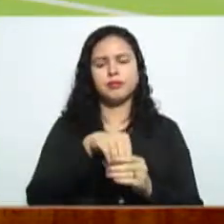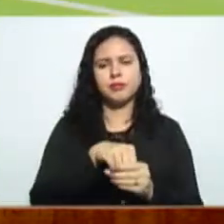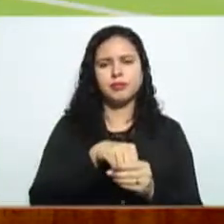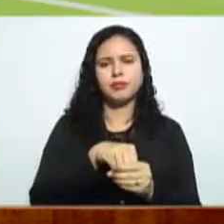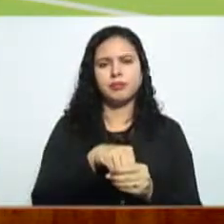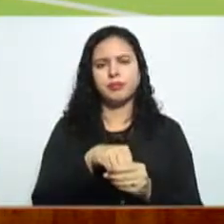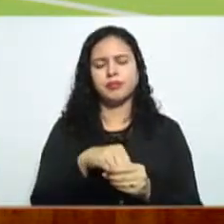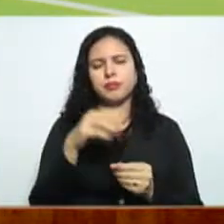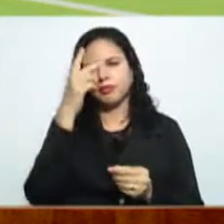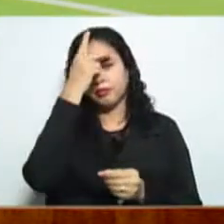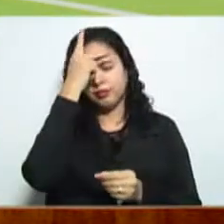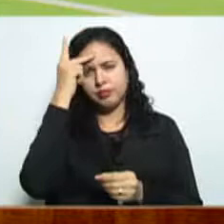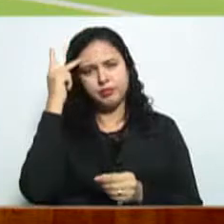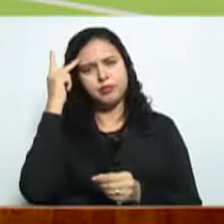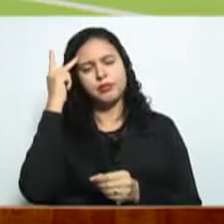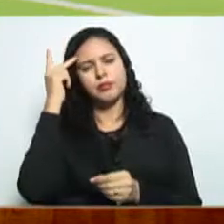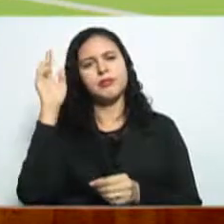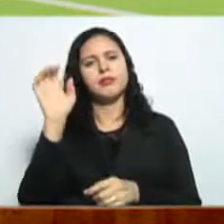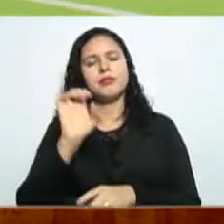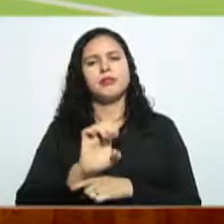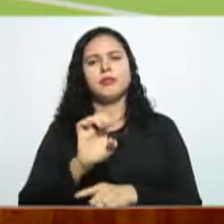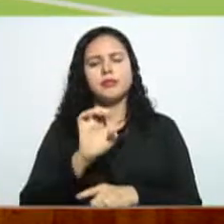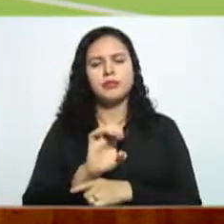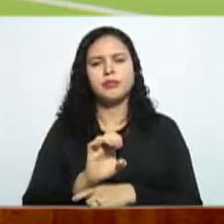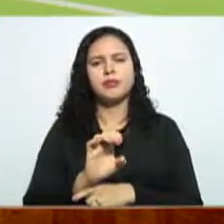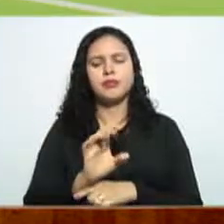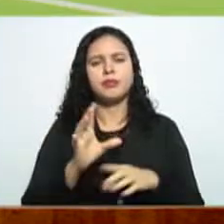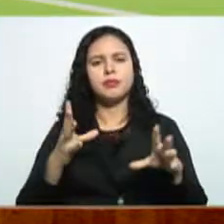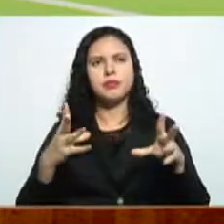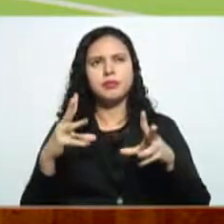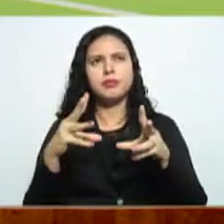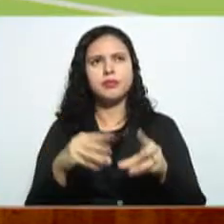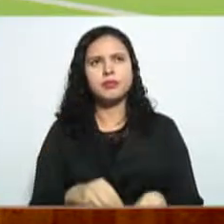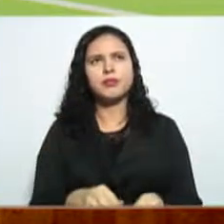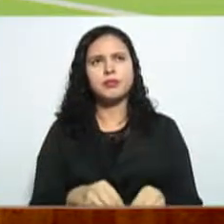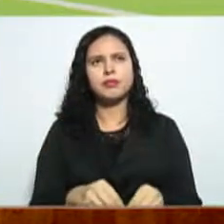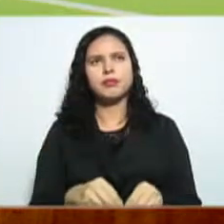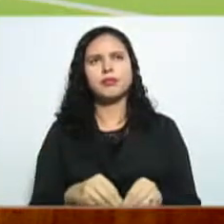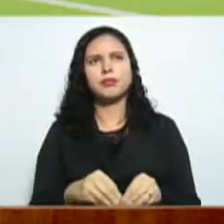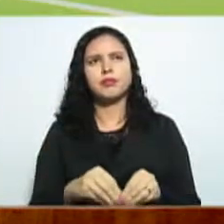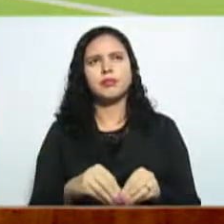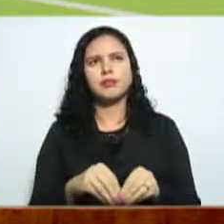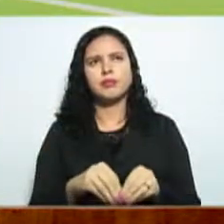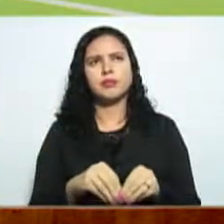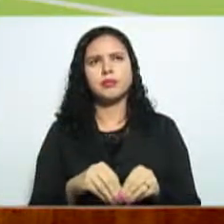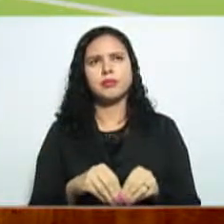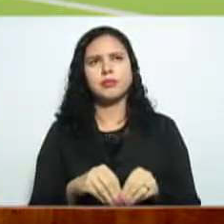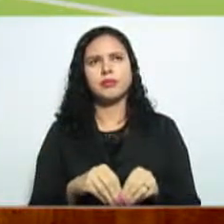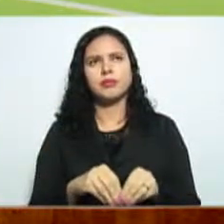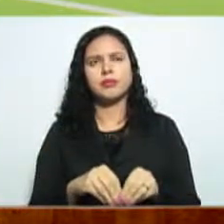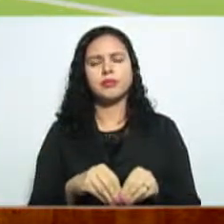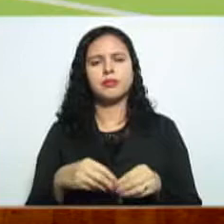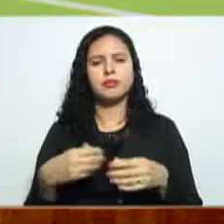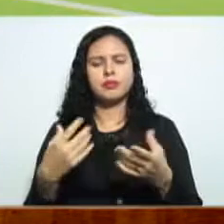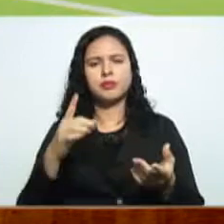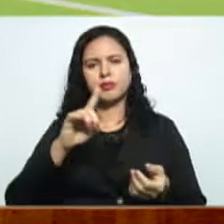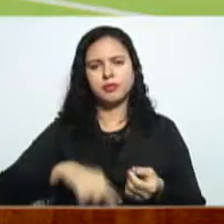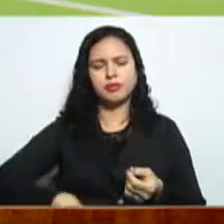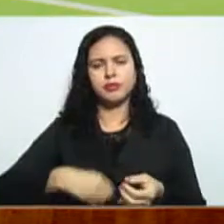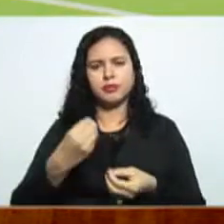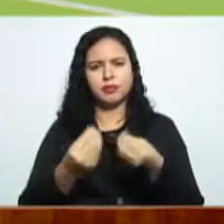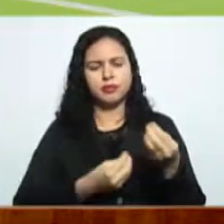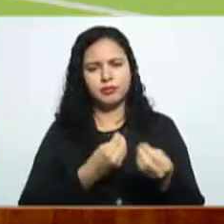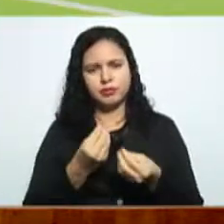as pessoas que moram no Estado, em todas as classes e os meios